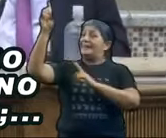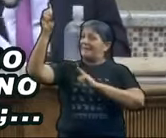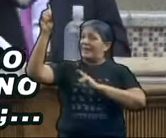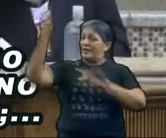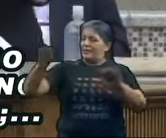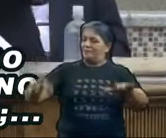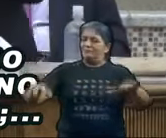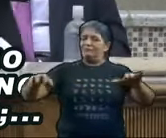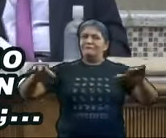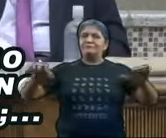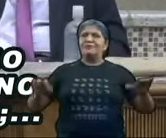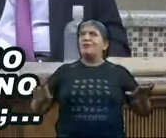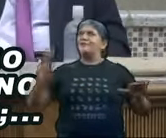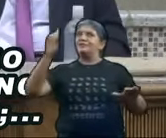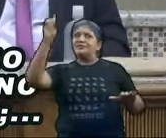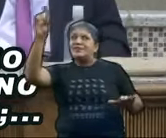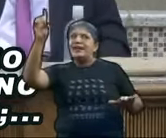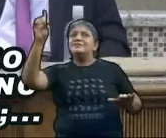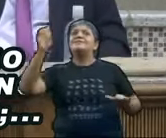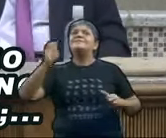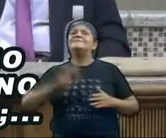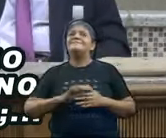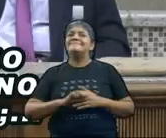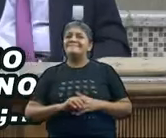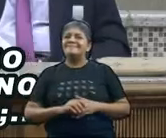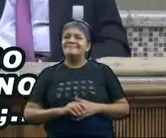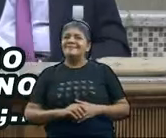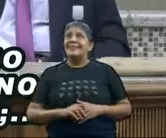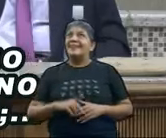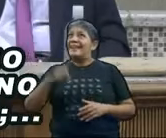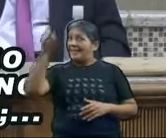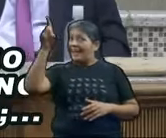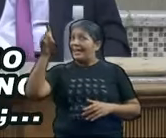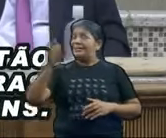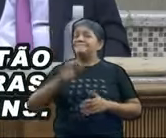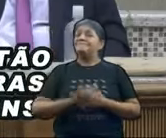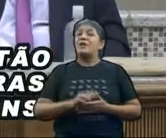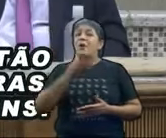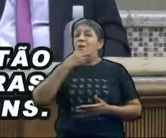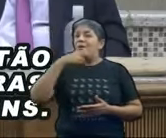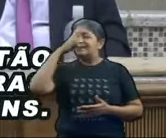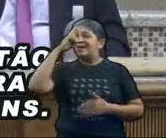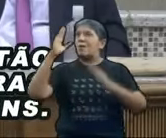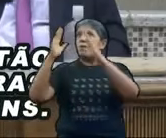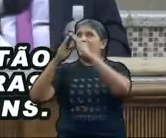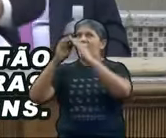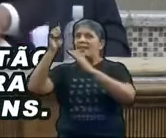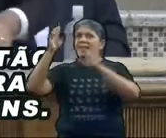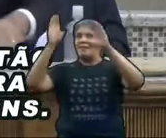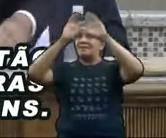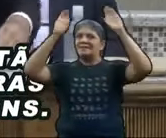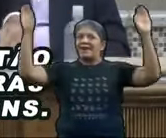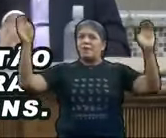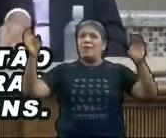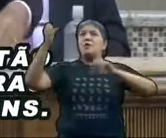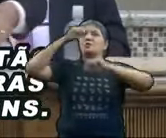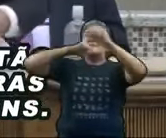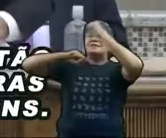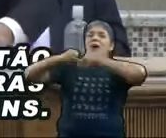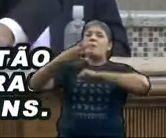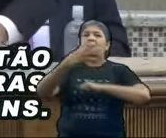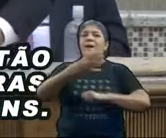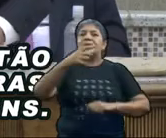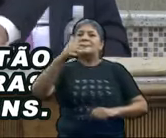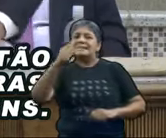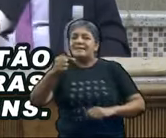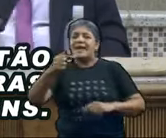ele habita juntamente com os seus seres celestiais. No Salmo 47, no